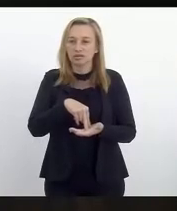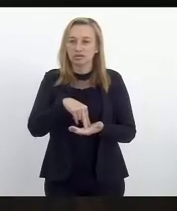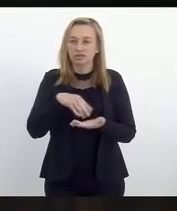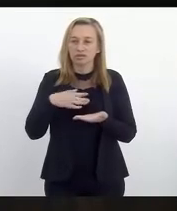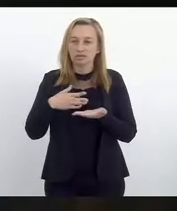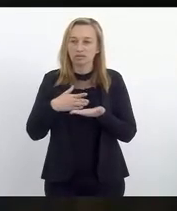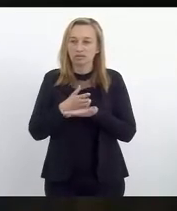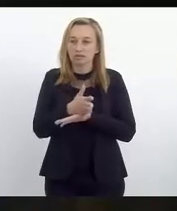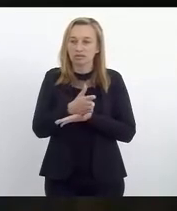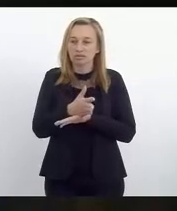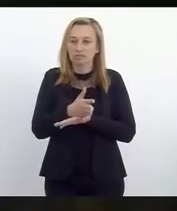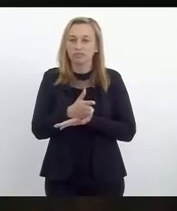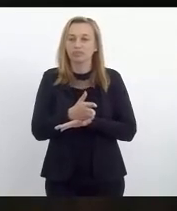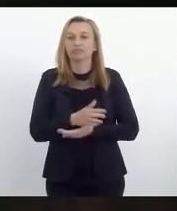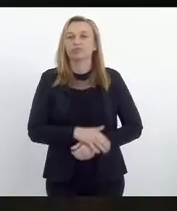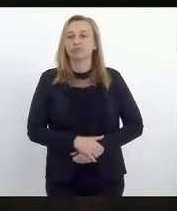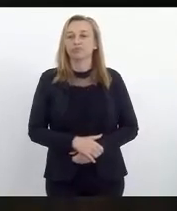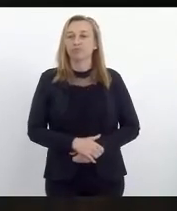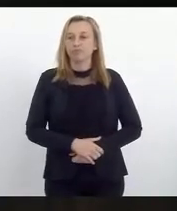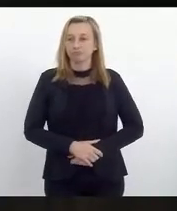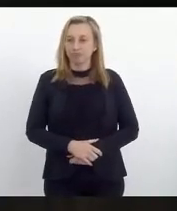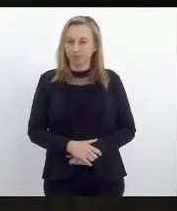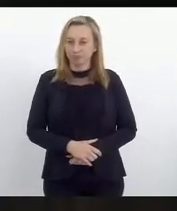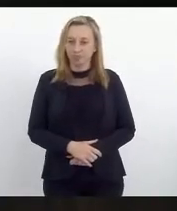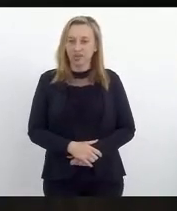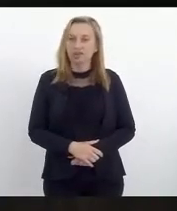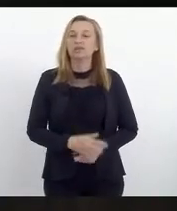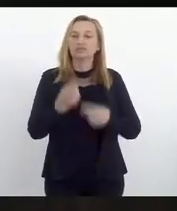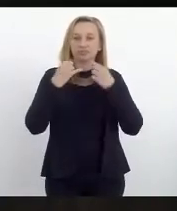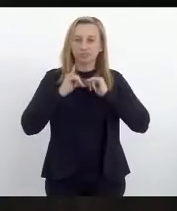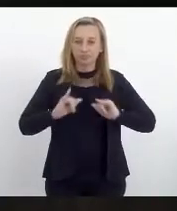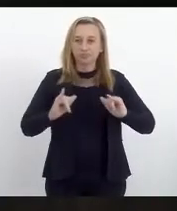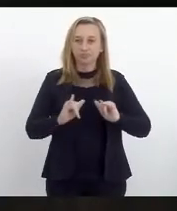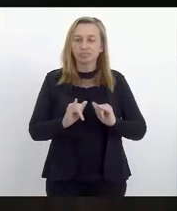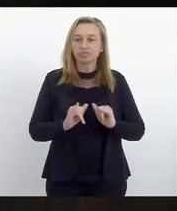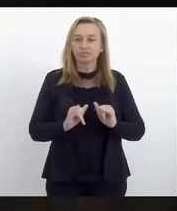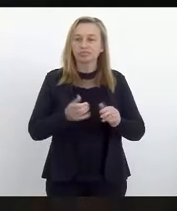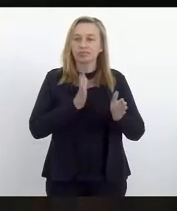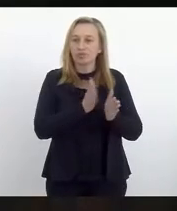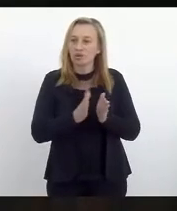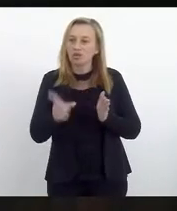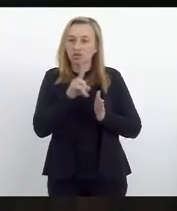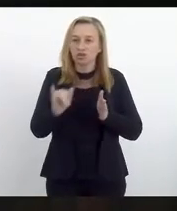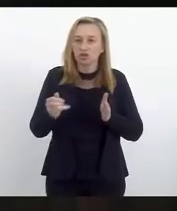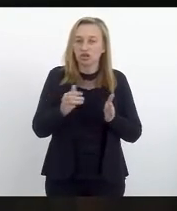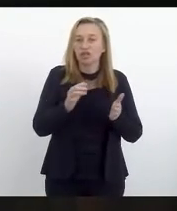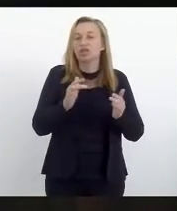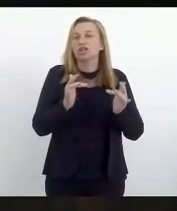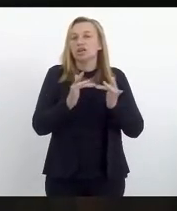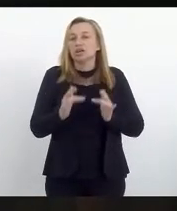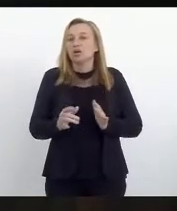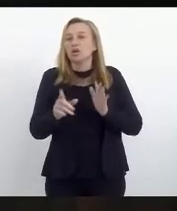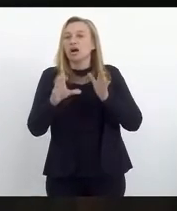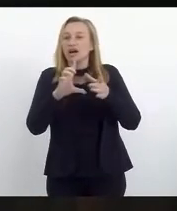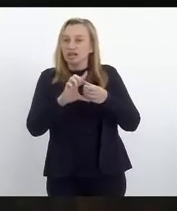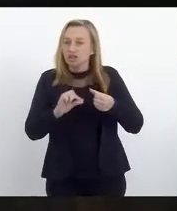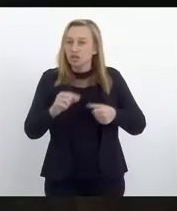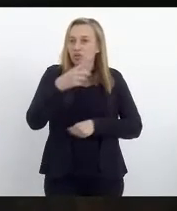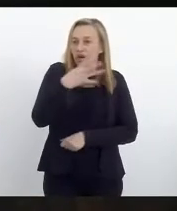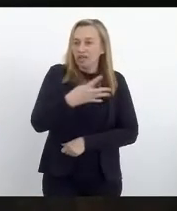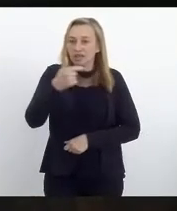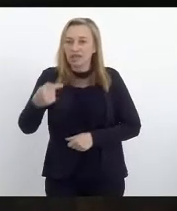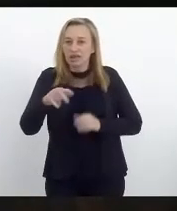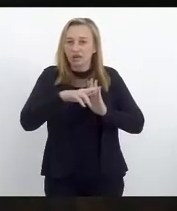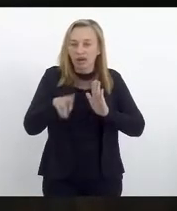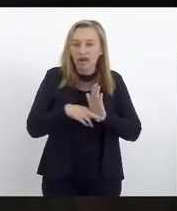permaneçam como estão, aprovado, vai à promulgação. Anuncio, incluindo na ordem do dia, de acordo com o inciso 3º do artigo 47 do